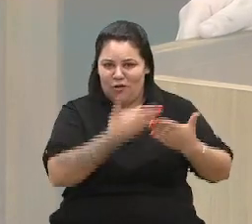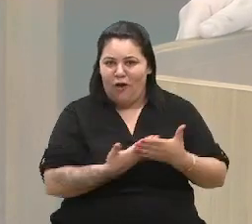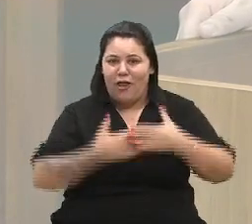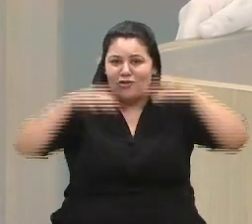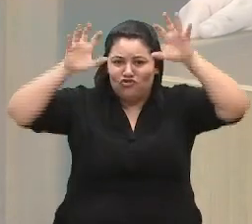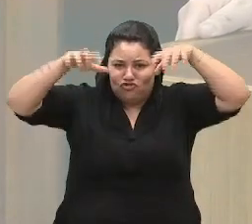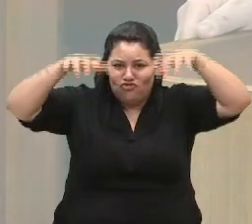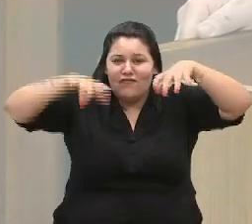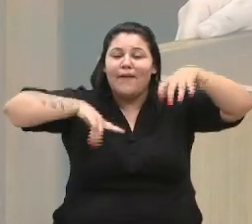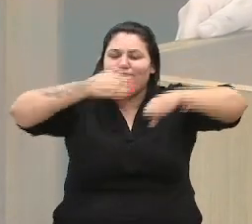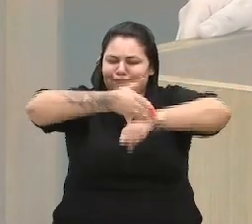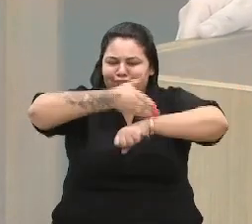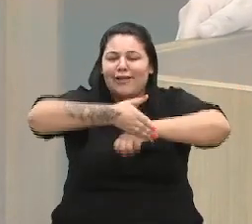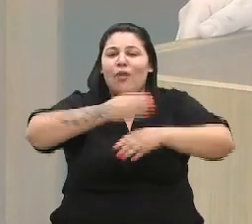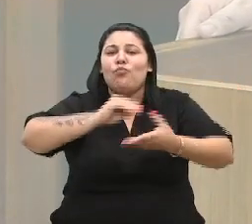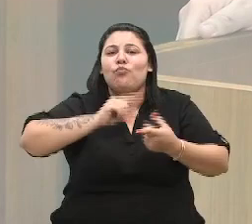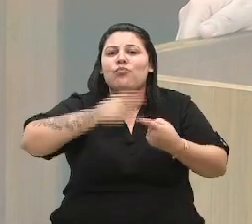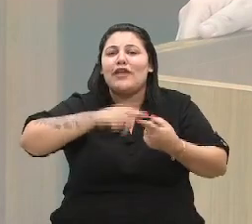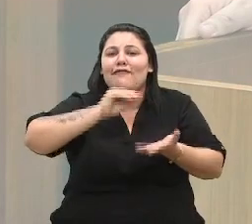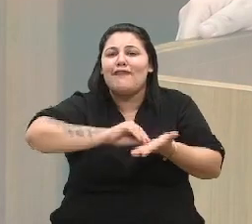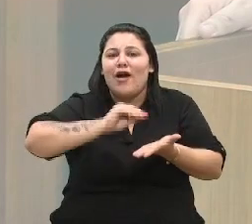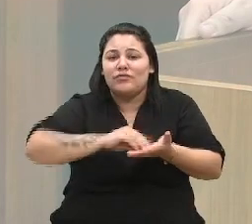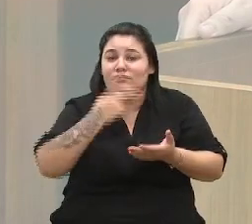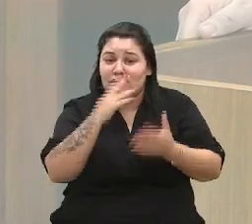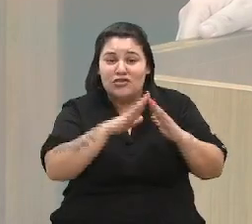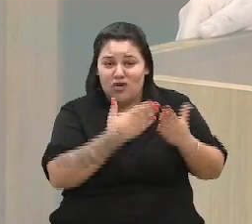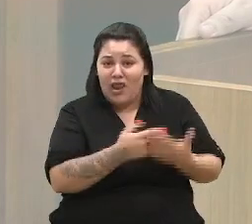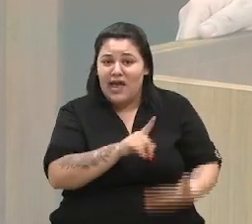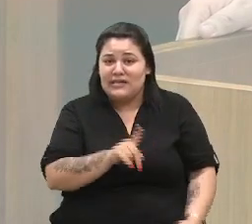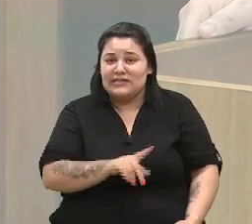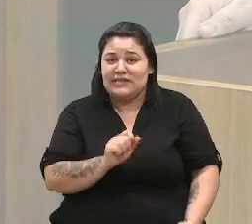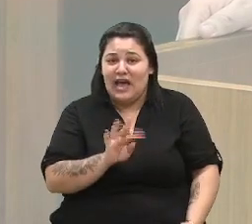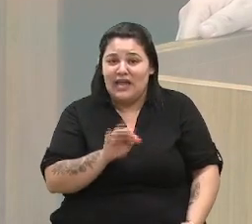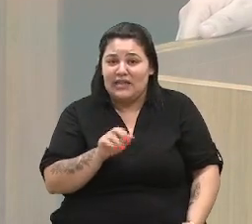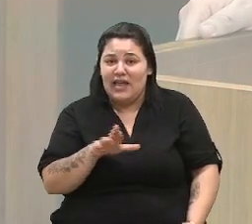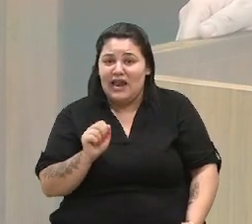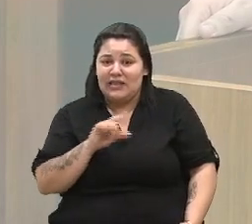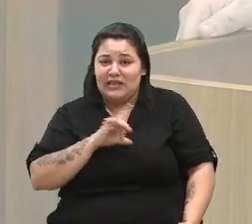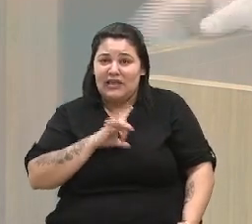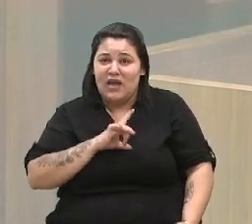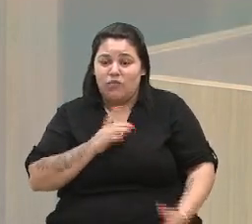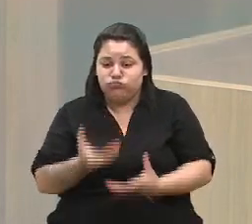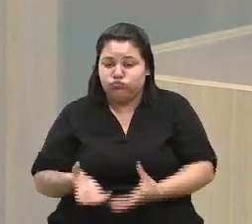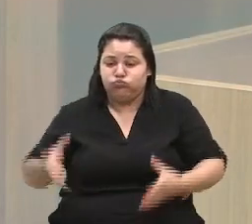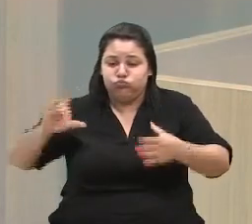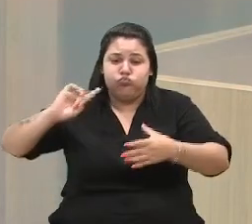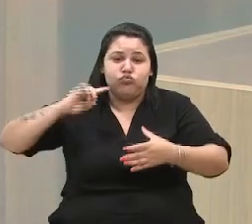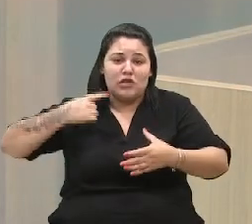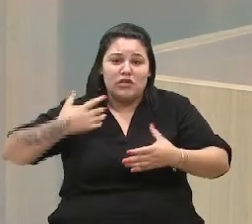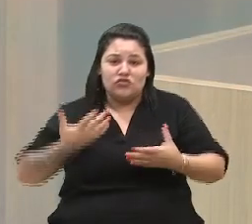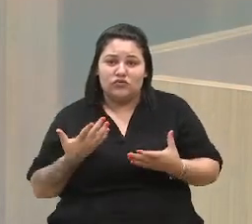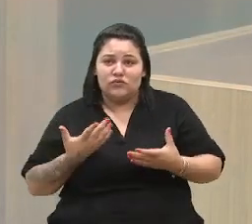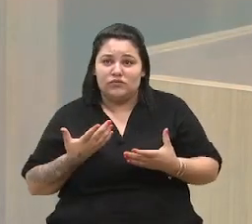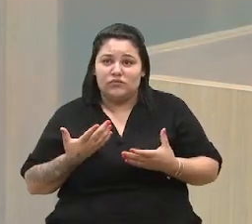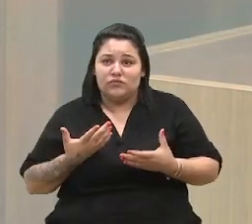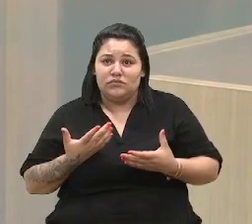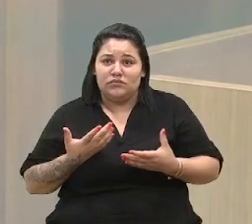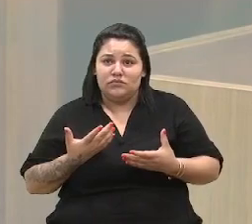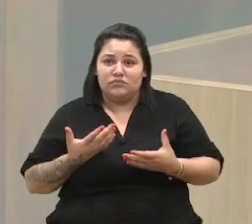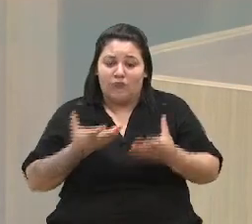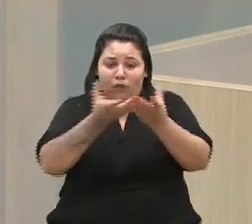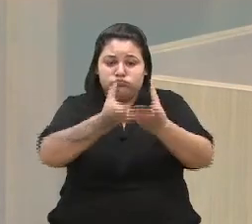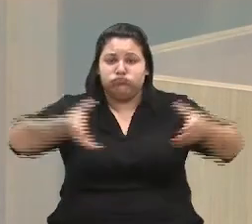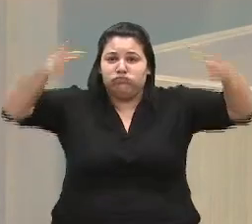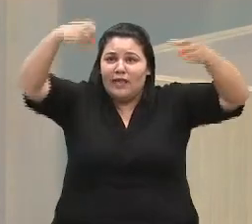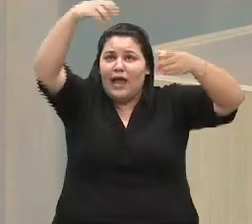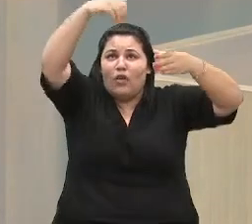sala de aula. E o Zátera é um exemplo, porque tem um saco de lixo que eu mostrei aqui, que é embaixo de uma fluorescente. Tem